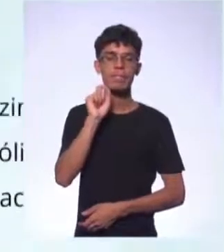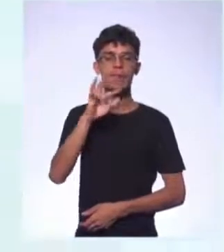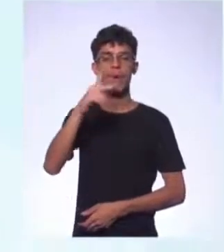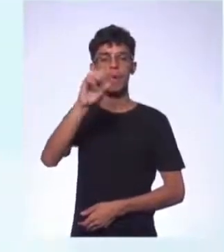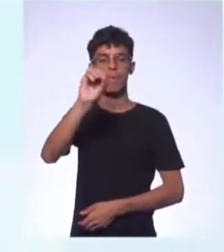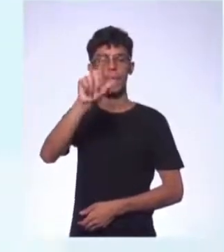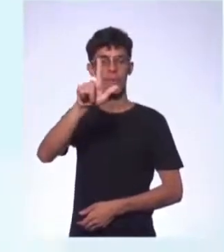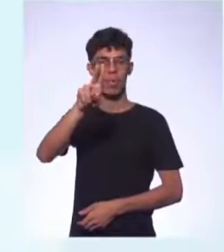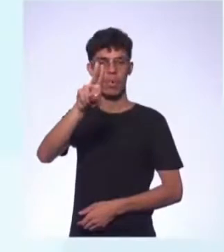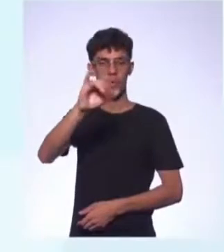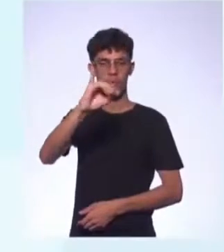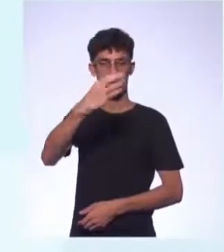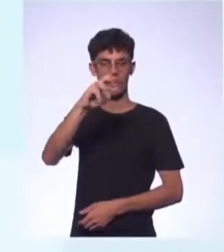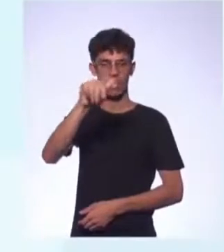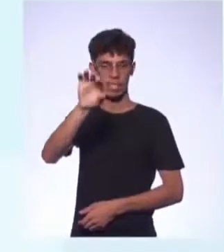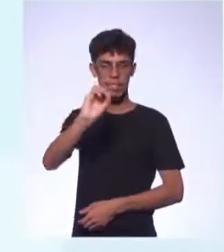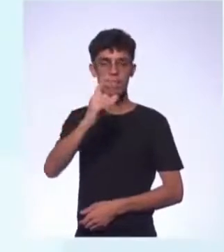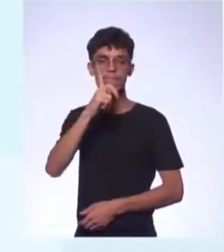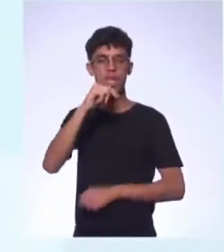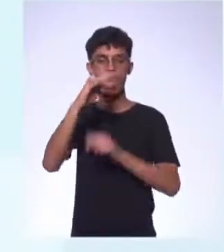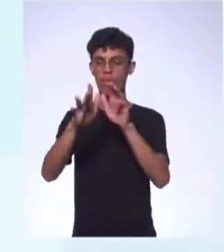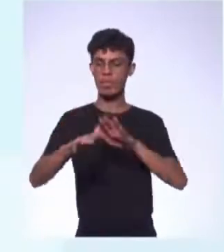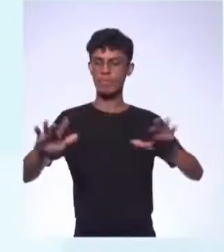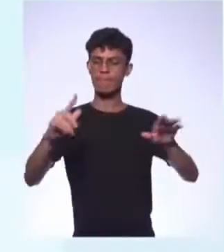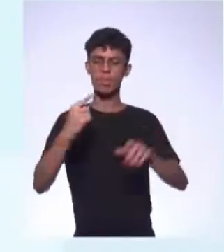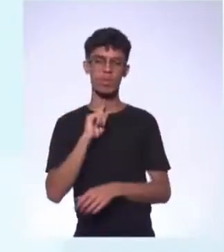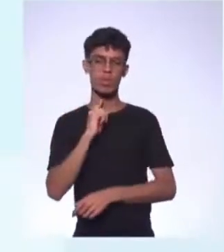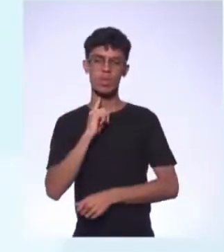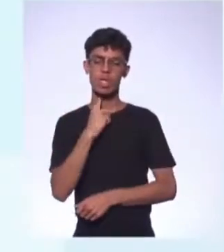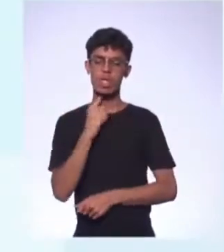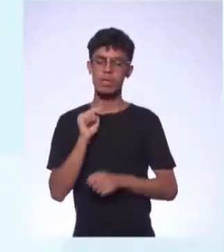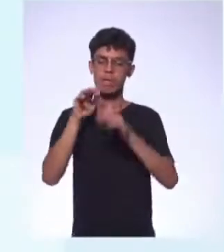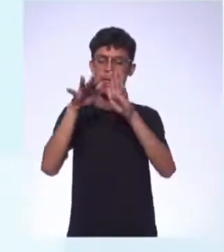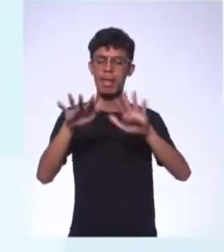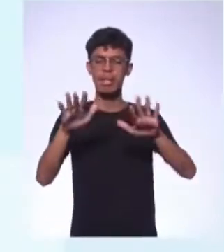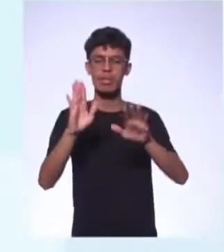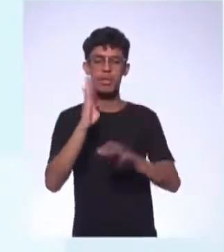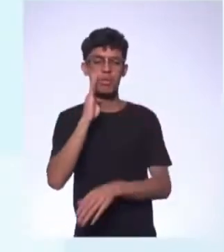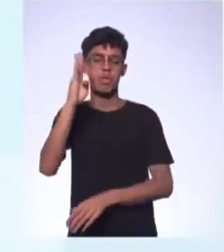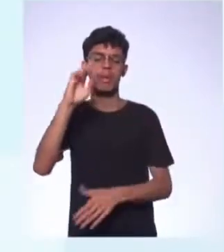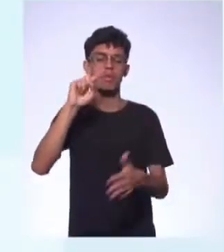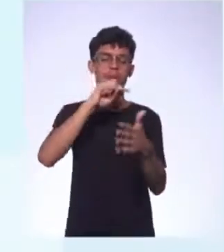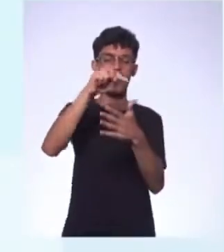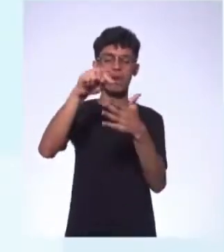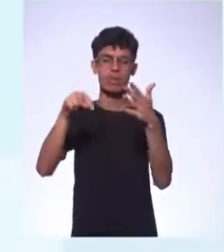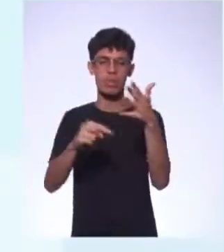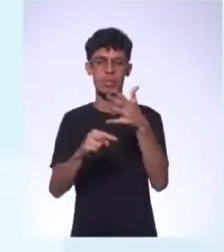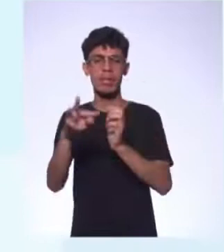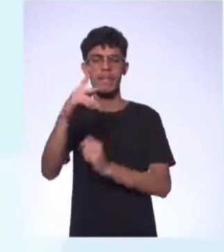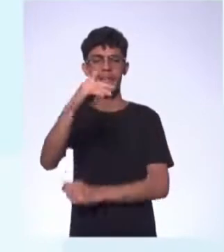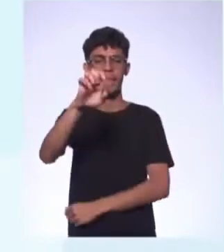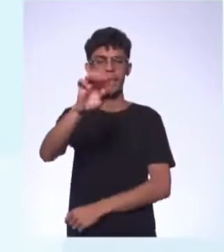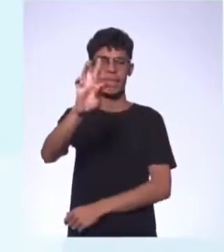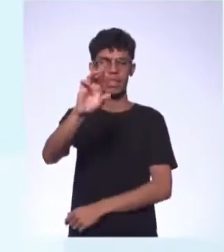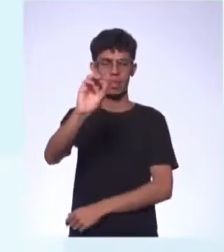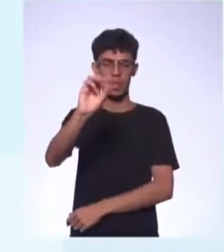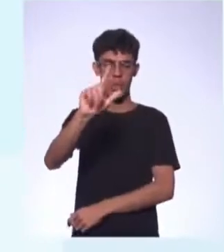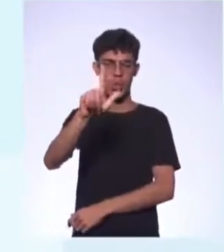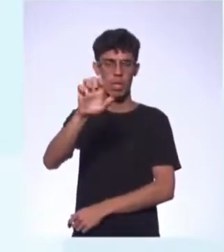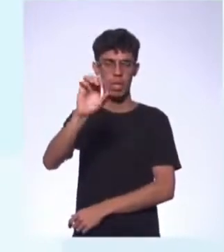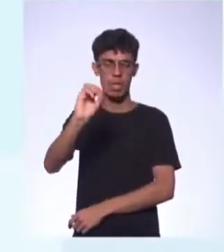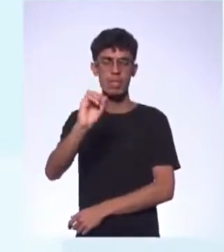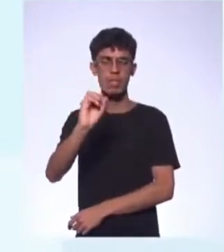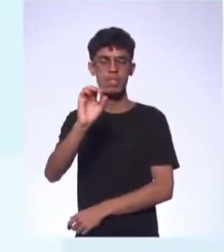das águas. E aí os principais poluentes das águas, quem são? O petróleo, ok?